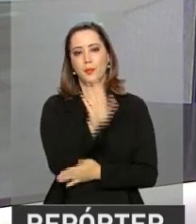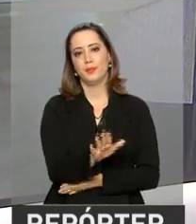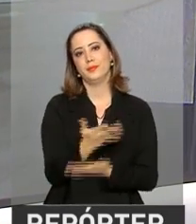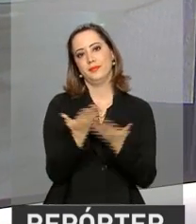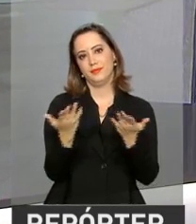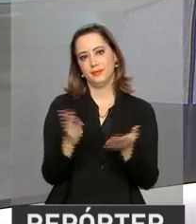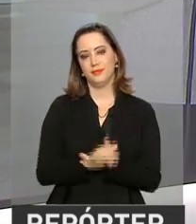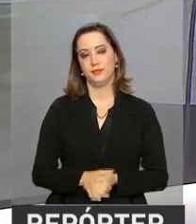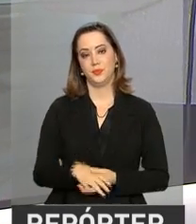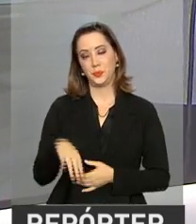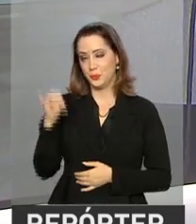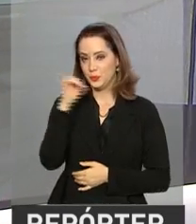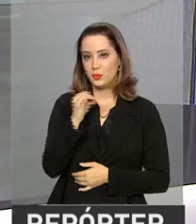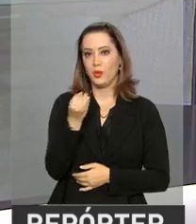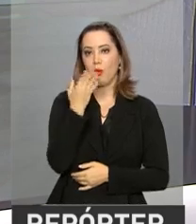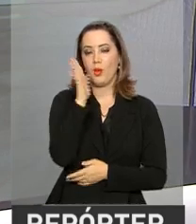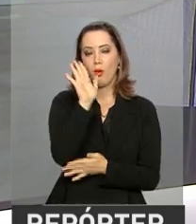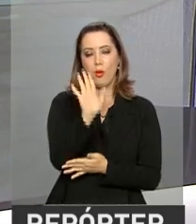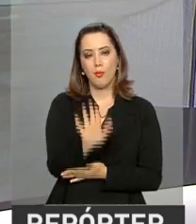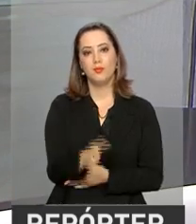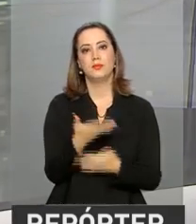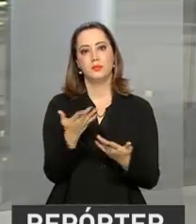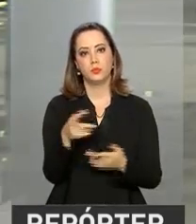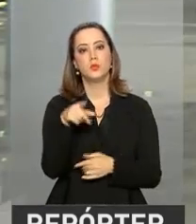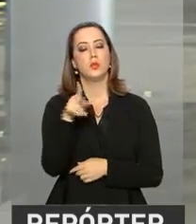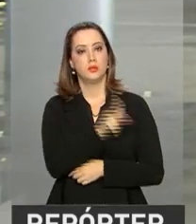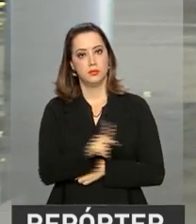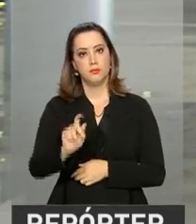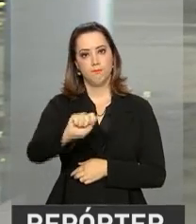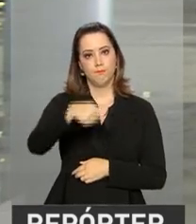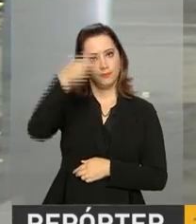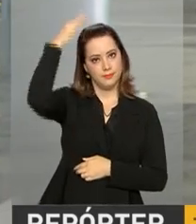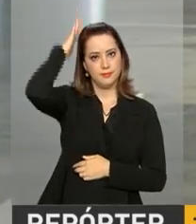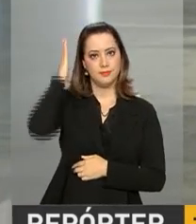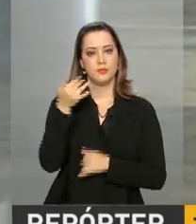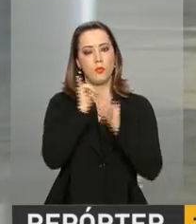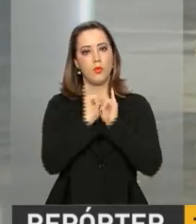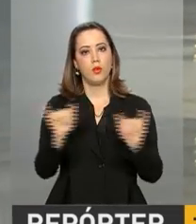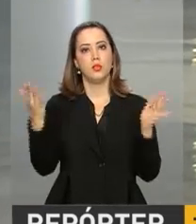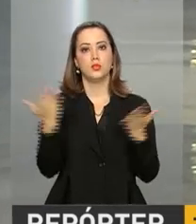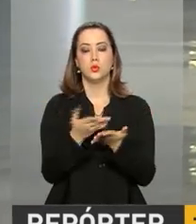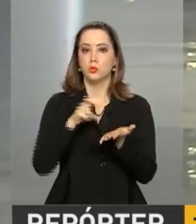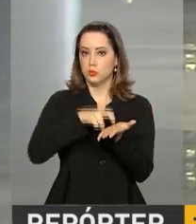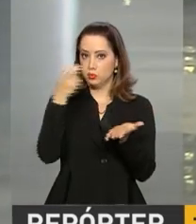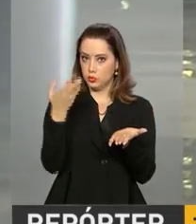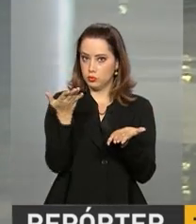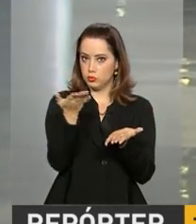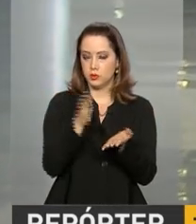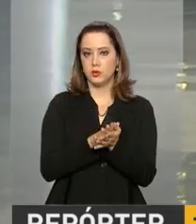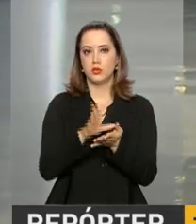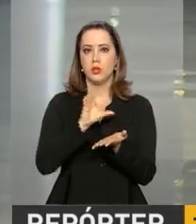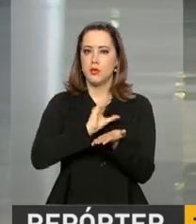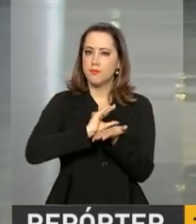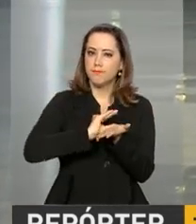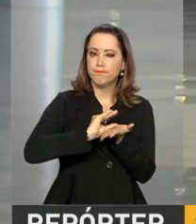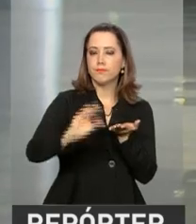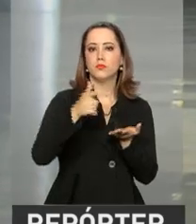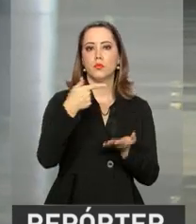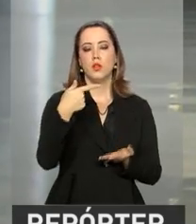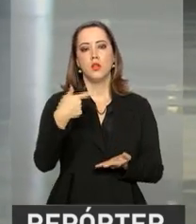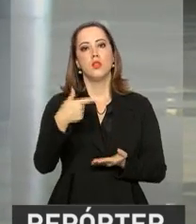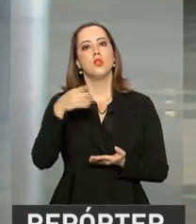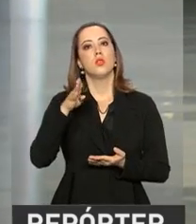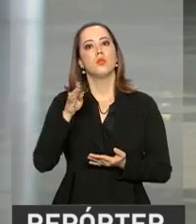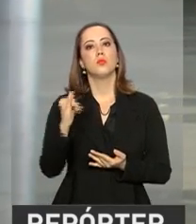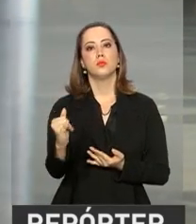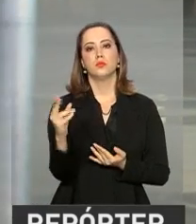tarde olá Renata boa tarde o presidente em exercício Michel Temer anunciou hoje pela manhã a liberação de R bilhões